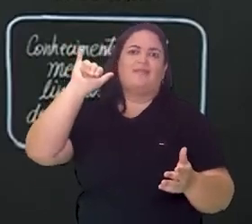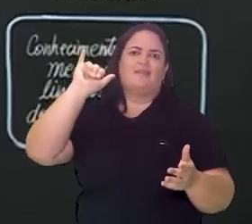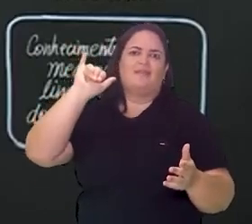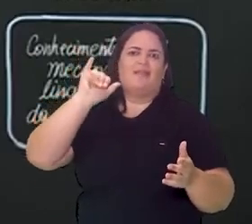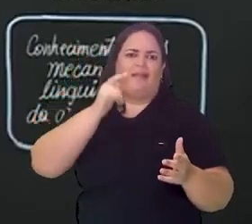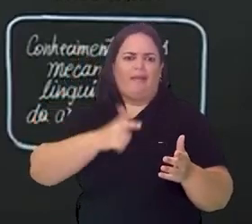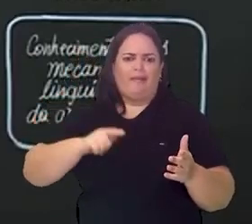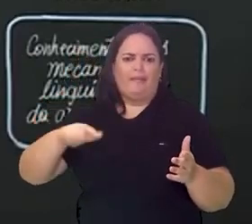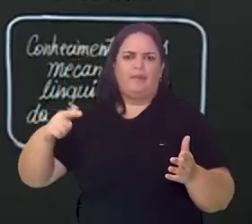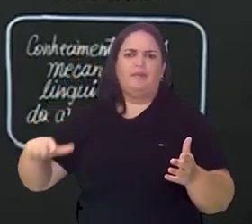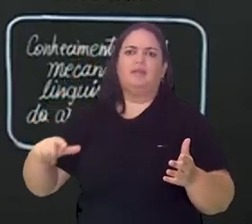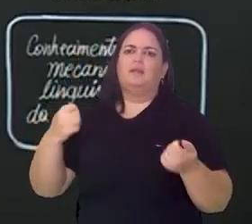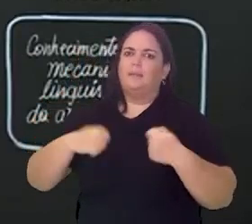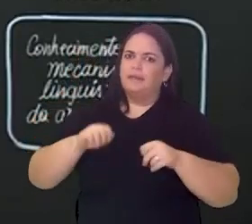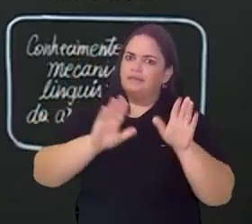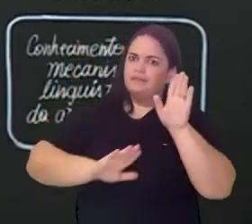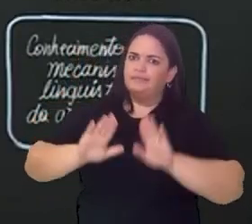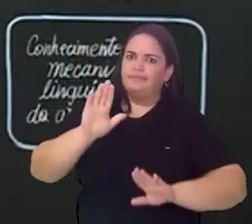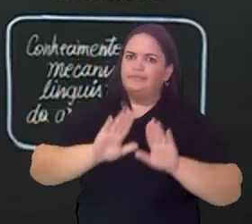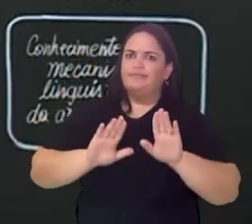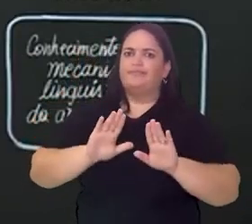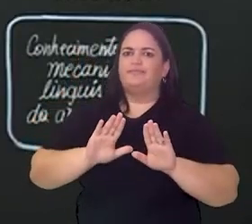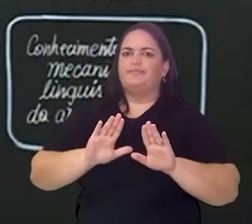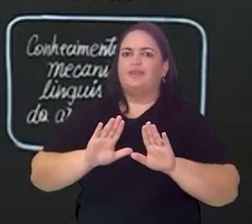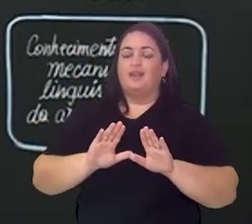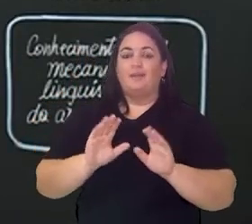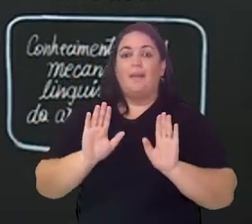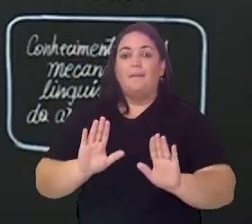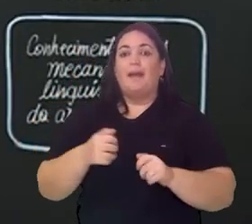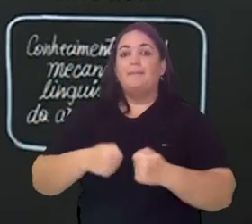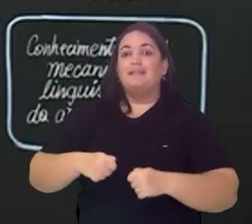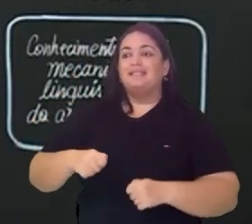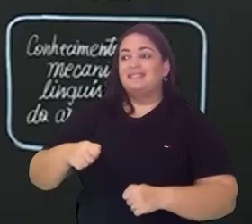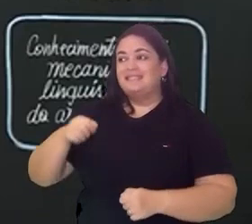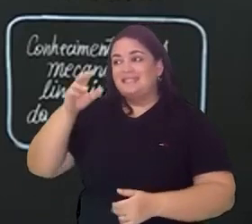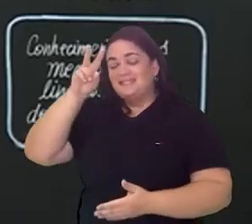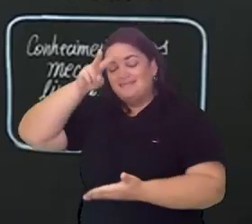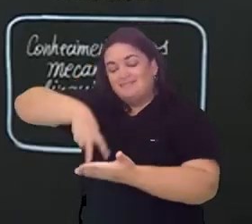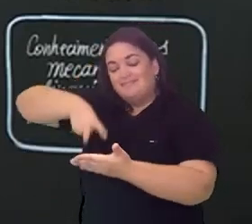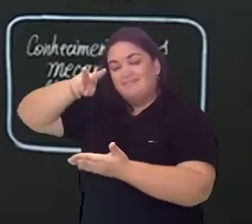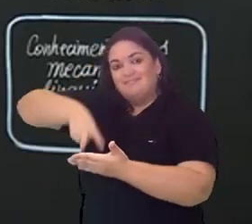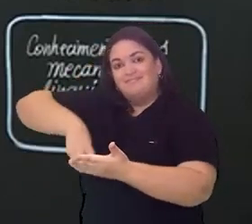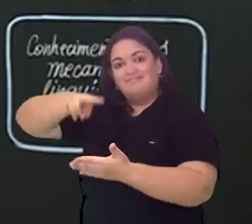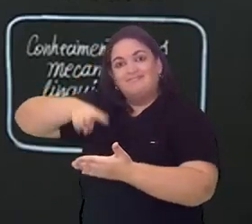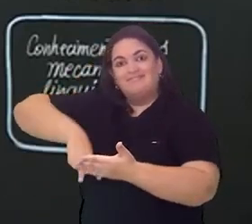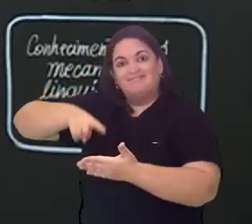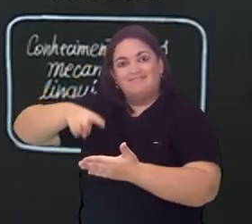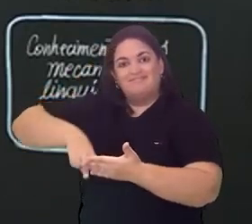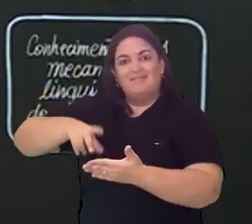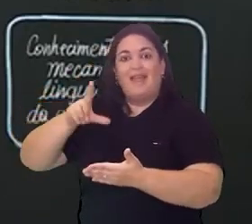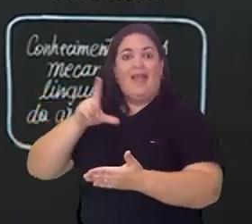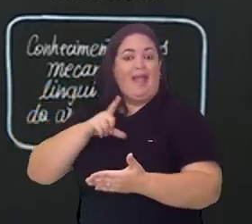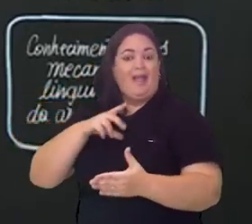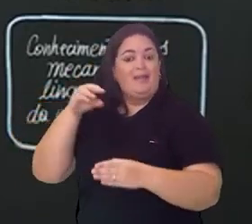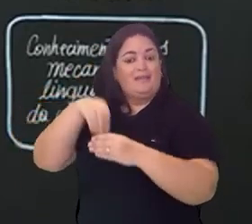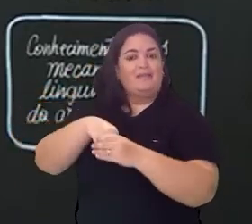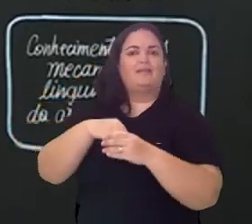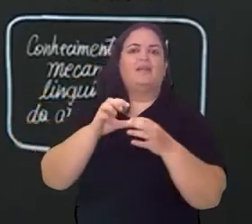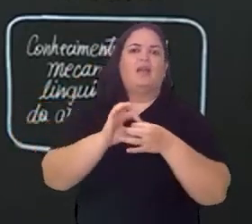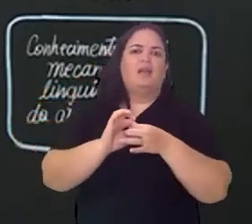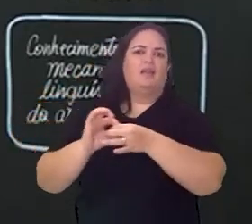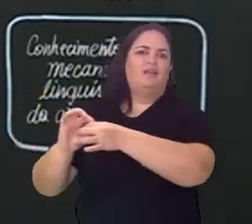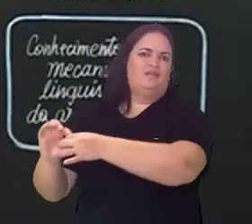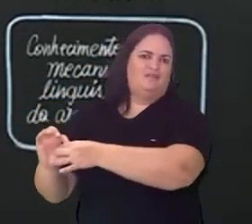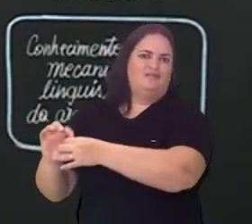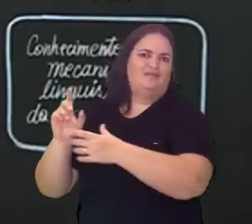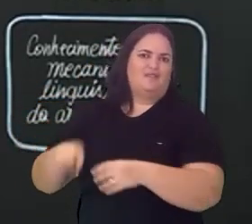repertório, ampliar o domínio vocabular é fundamental para a escrita de um bom texto e também diz respeito à coesão, ok? Também diz respeito a um